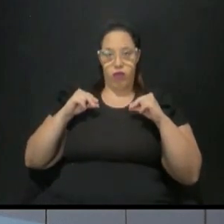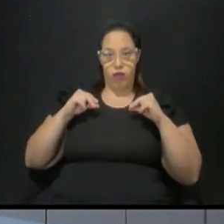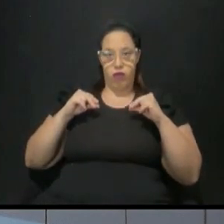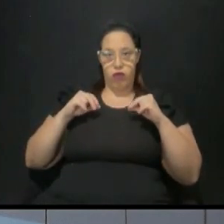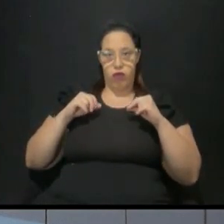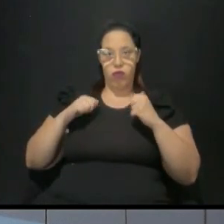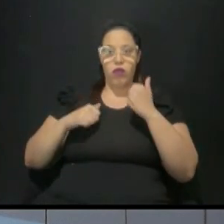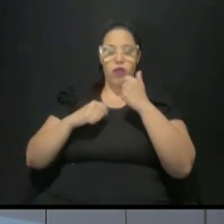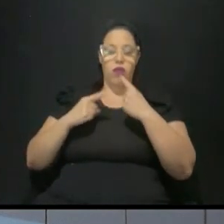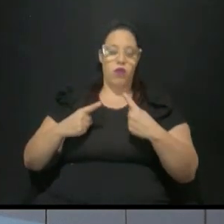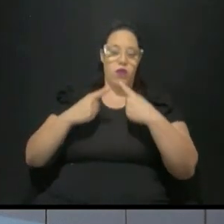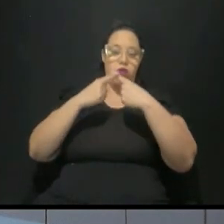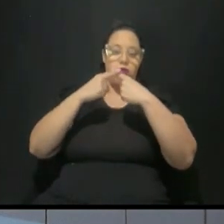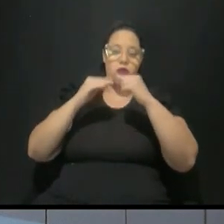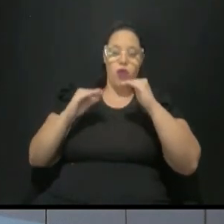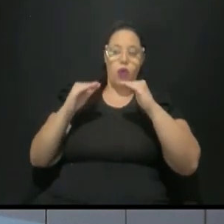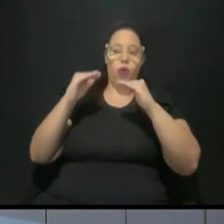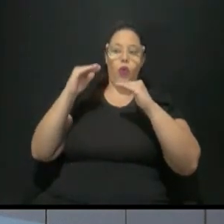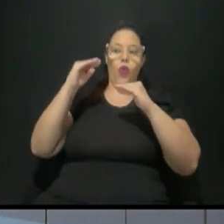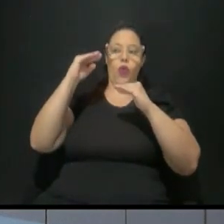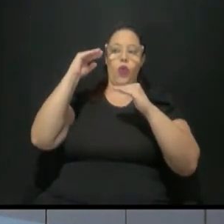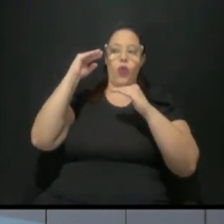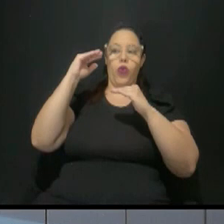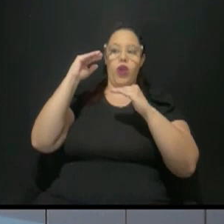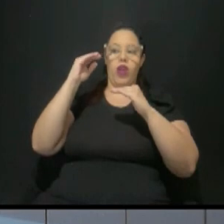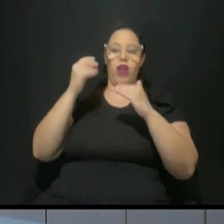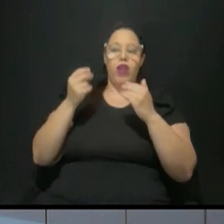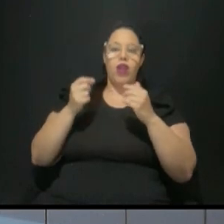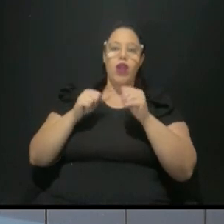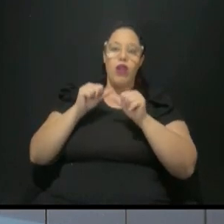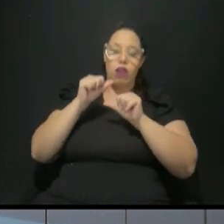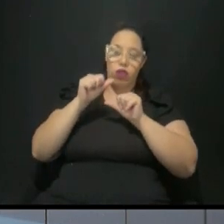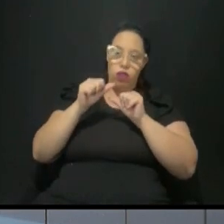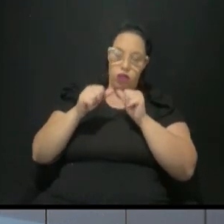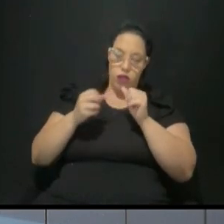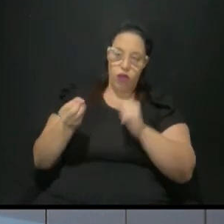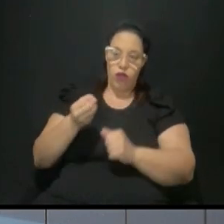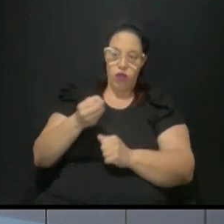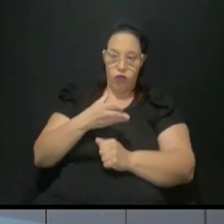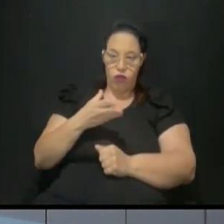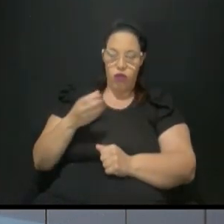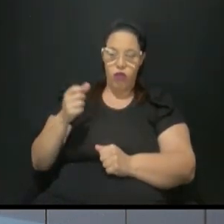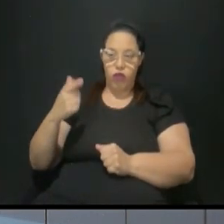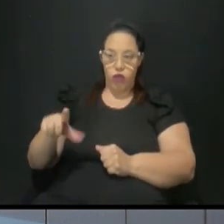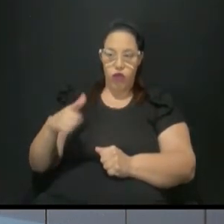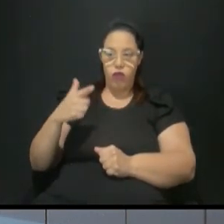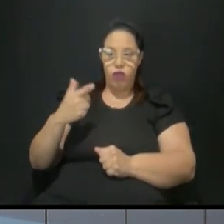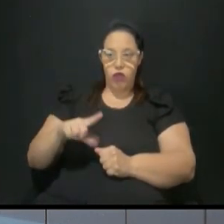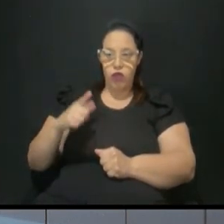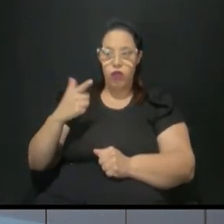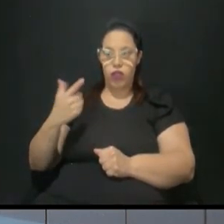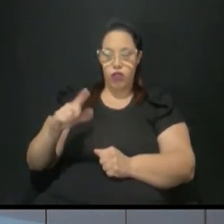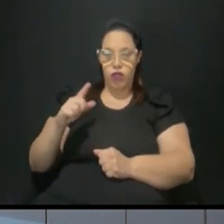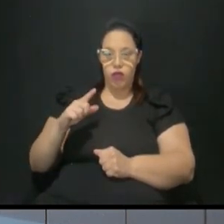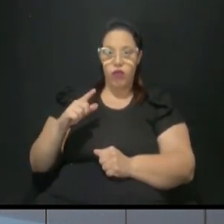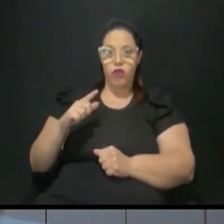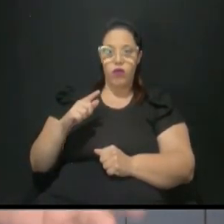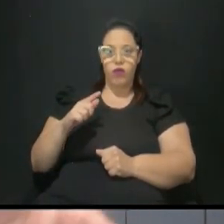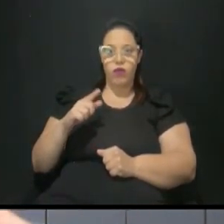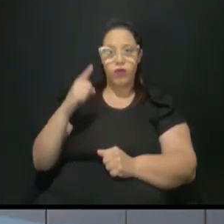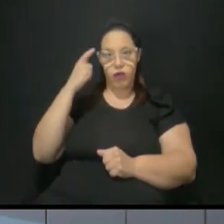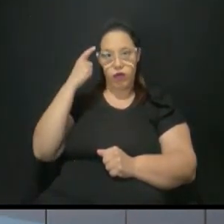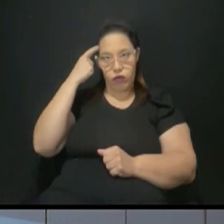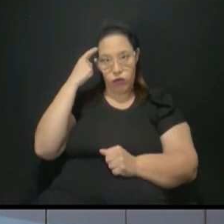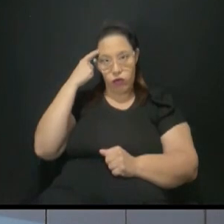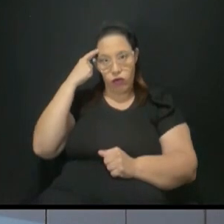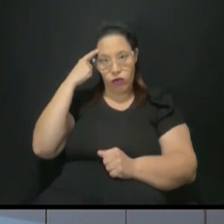performance esportiva, ele vai conseguindo renovar isso, né? Então, isso eu acho que, pensando do ponto de vista da